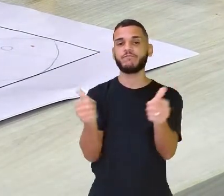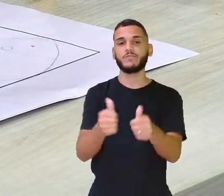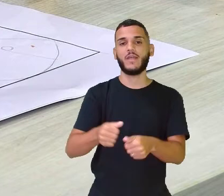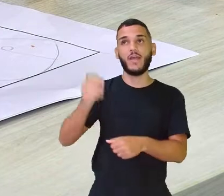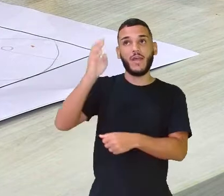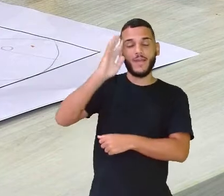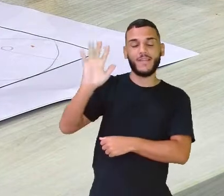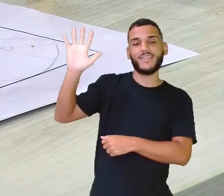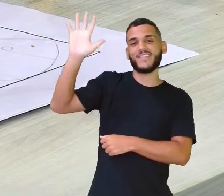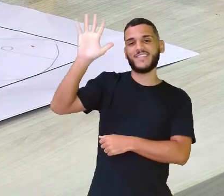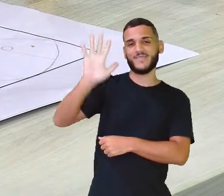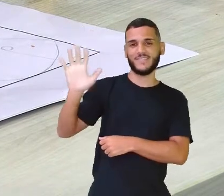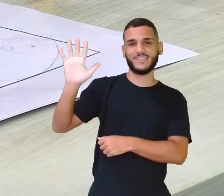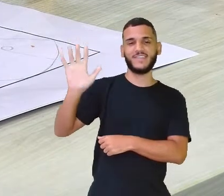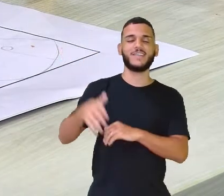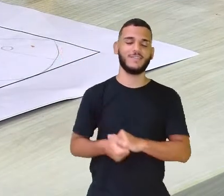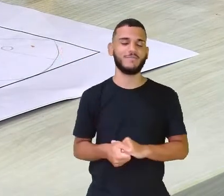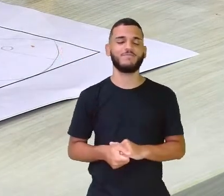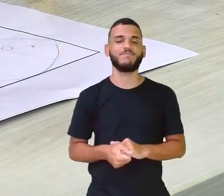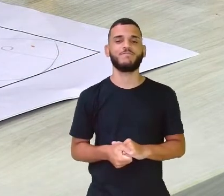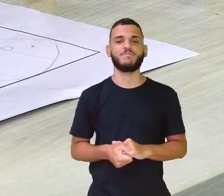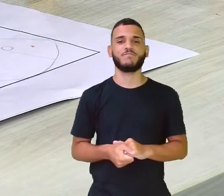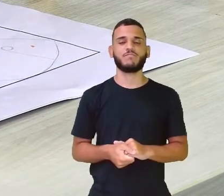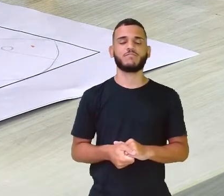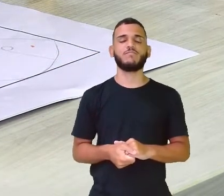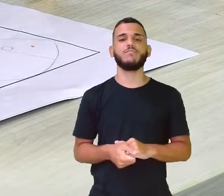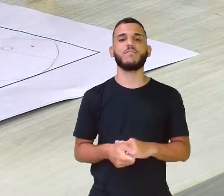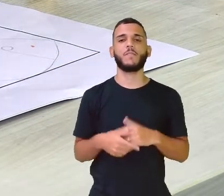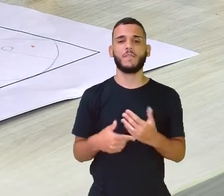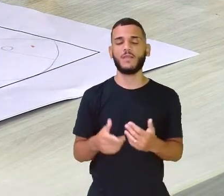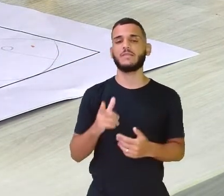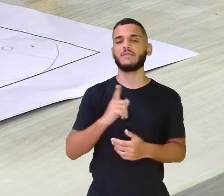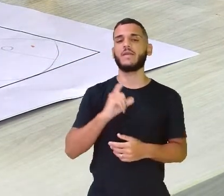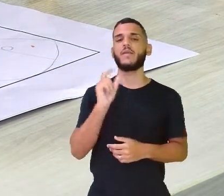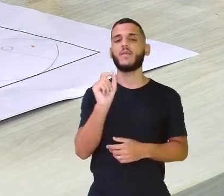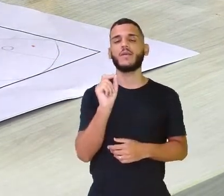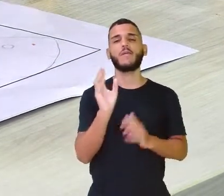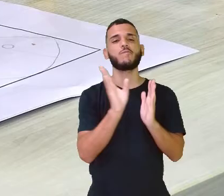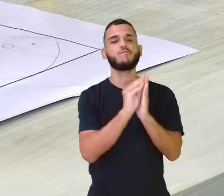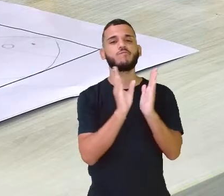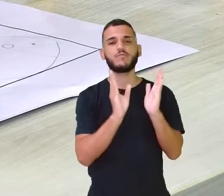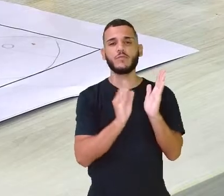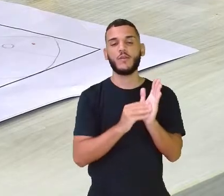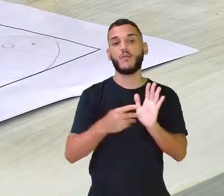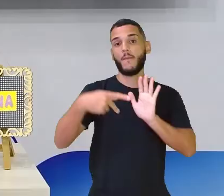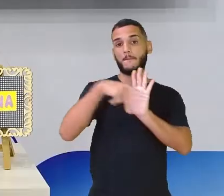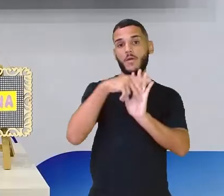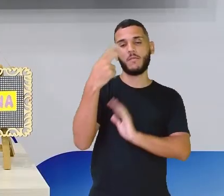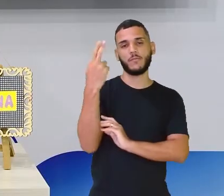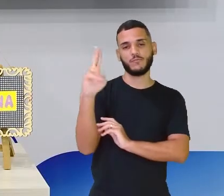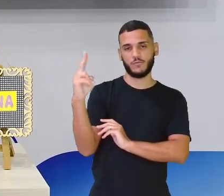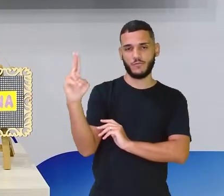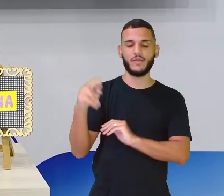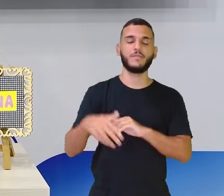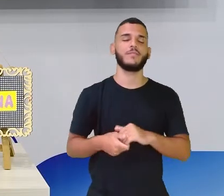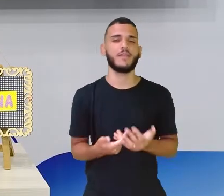né? Porque ele já faleceu. Então, ele trabalha alguns elementos da sua pátria, que é o Uruguai.